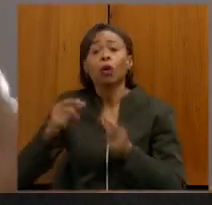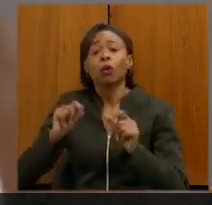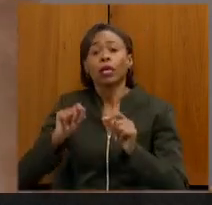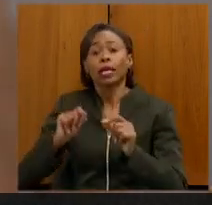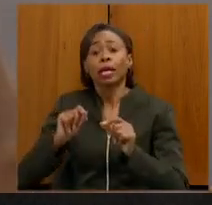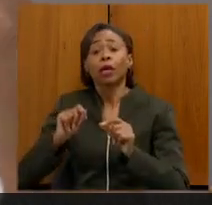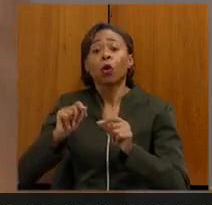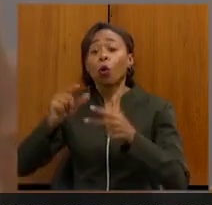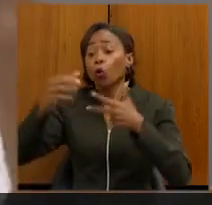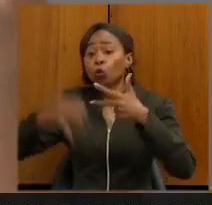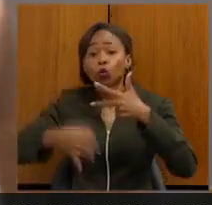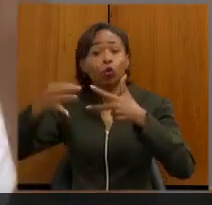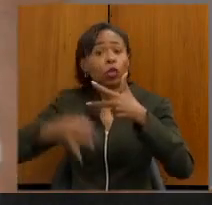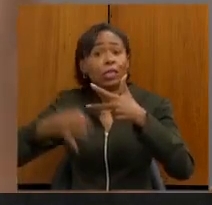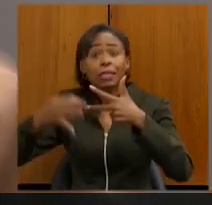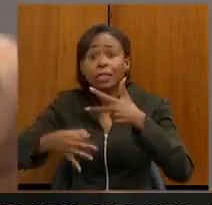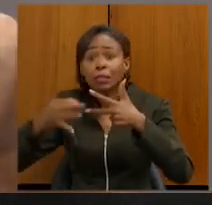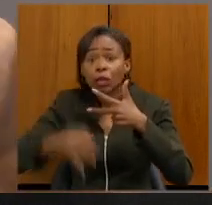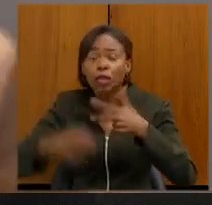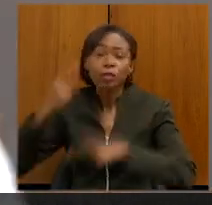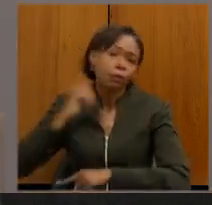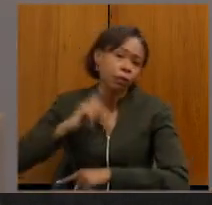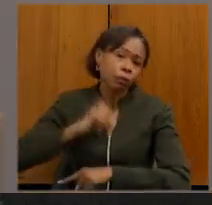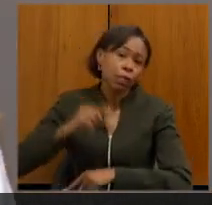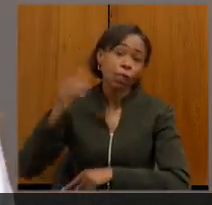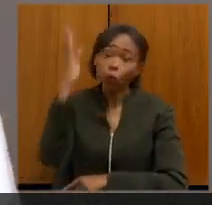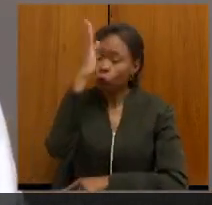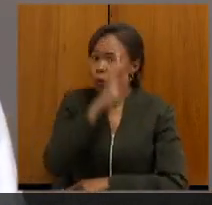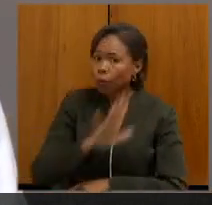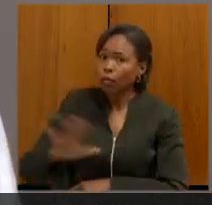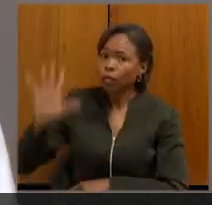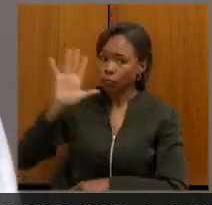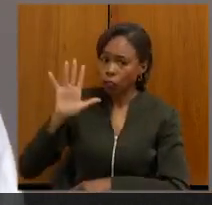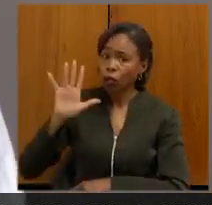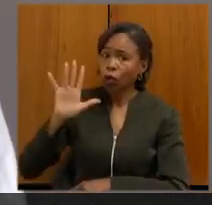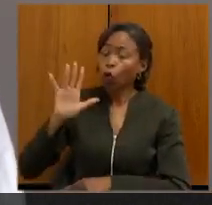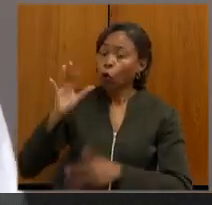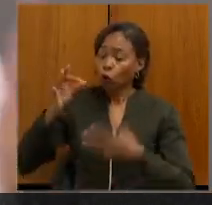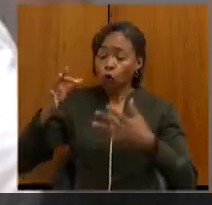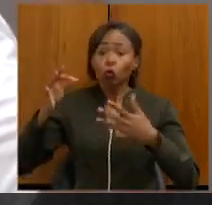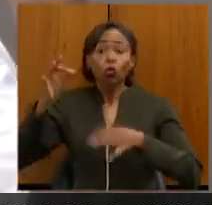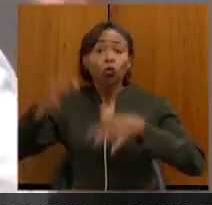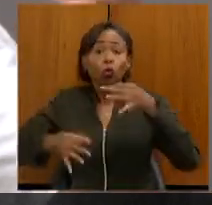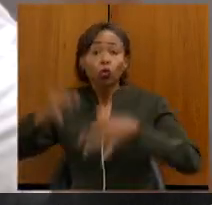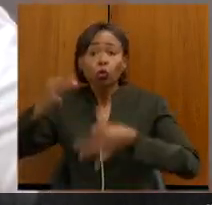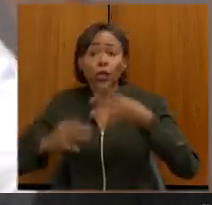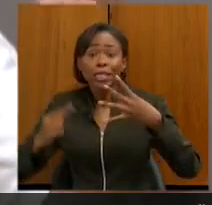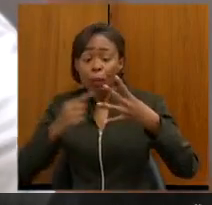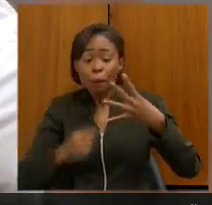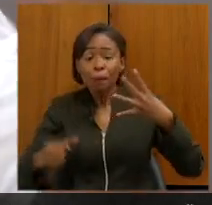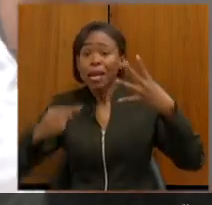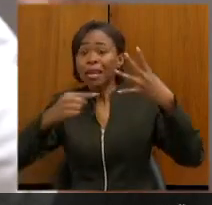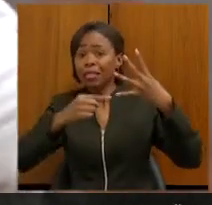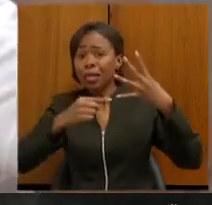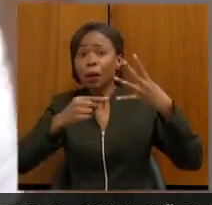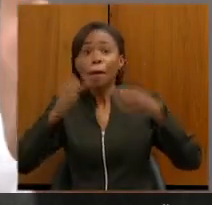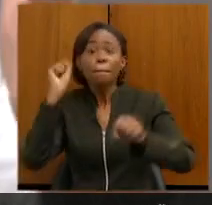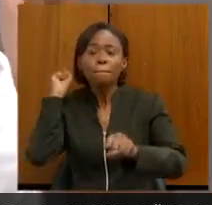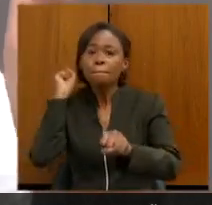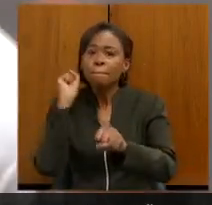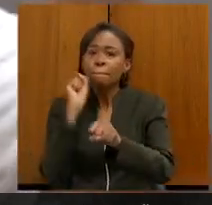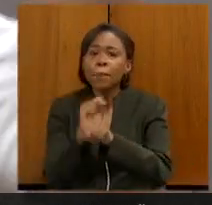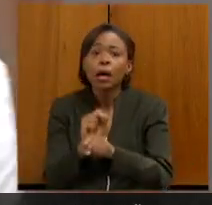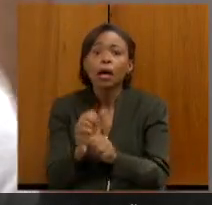poder judiciário de Minas e do Brasil dos juízes de primeira instância tá pararem pelo amor